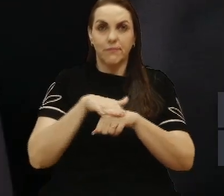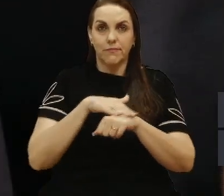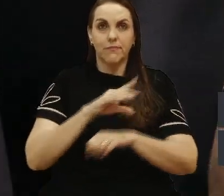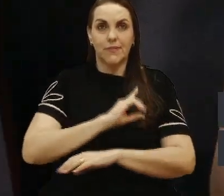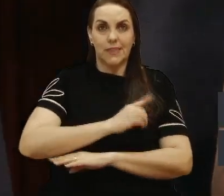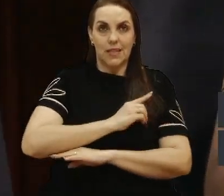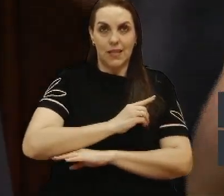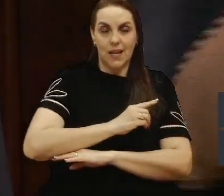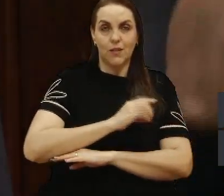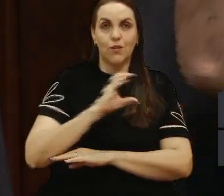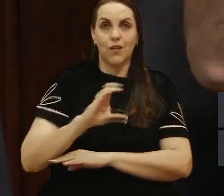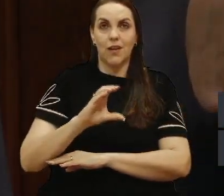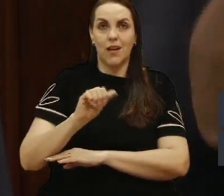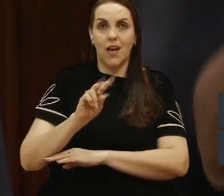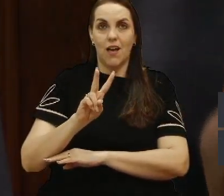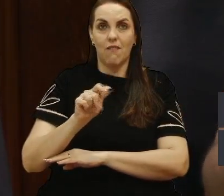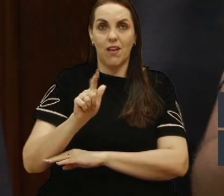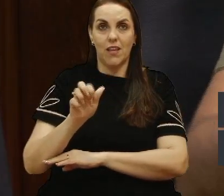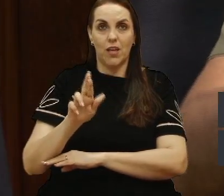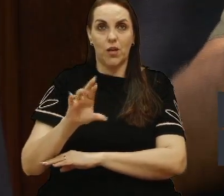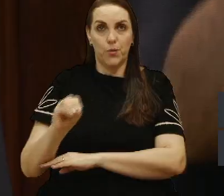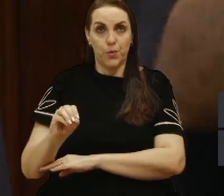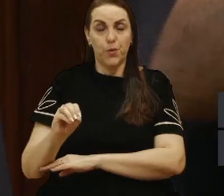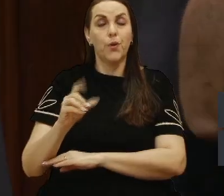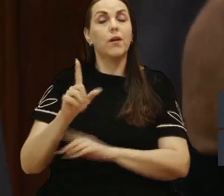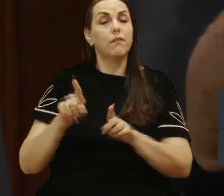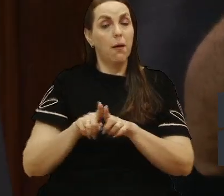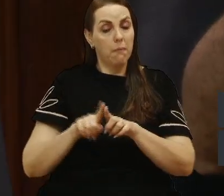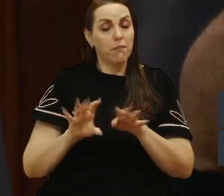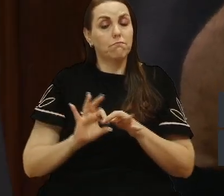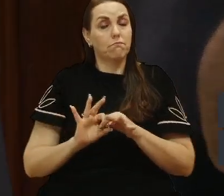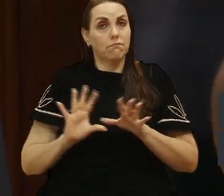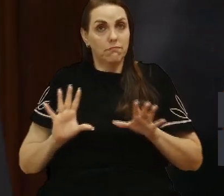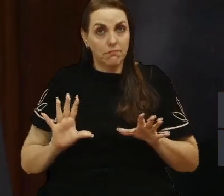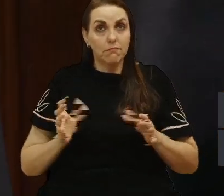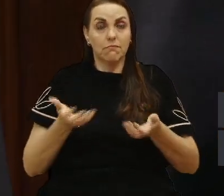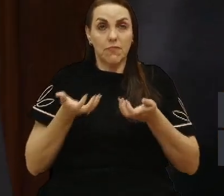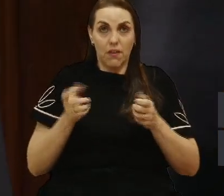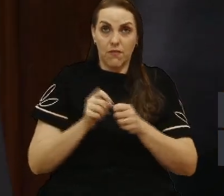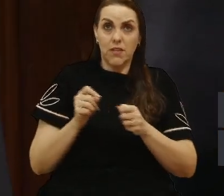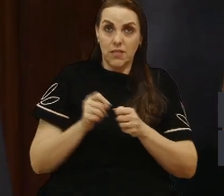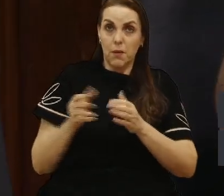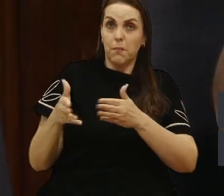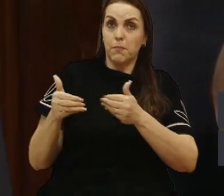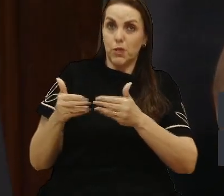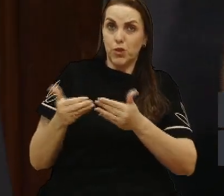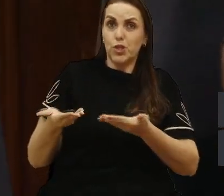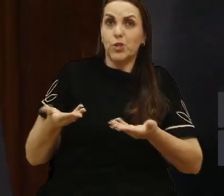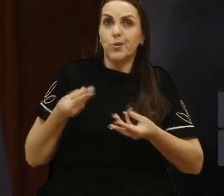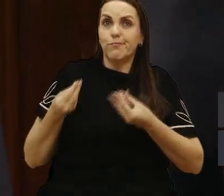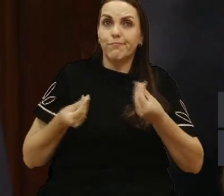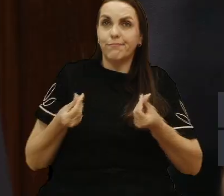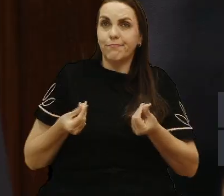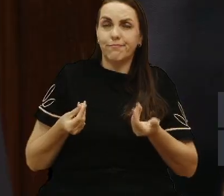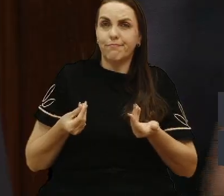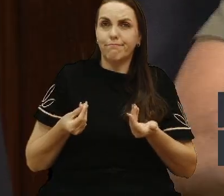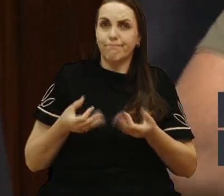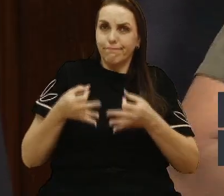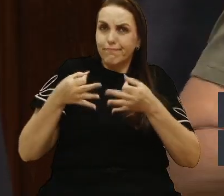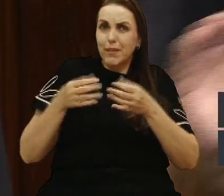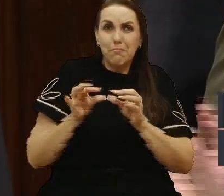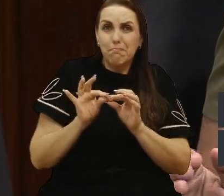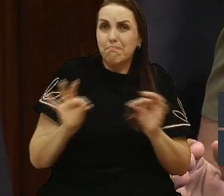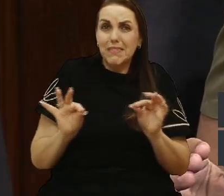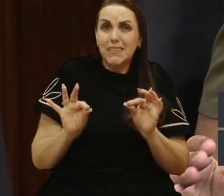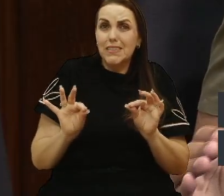delegado Cavalheiro, que também se dispôs a fazer isso, pedindo uma solicitação tão ínfima ao município,